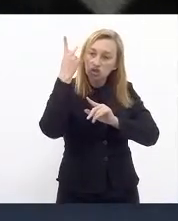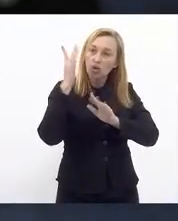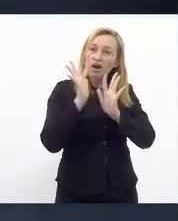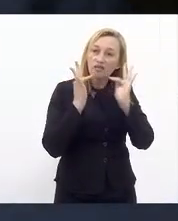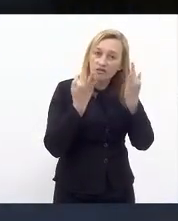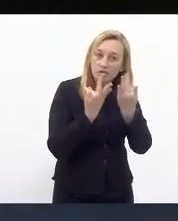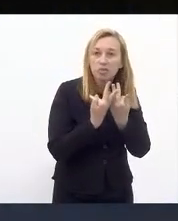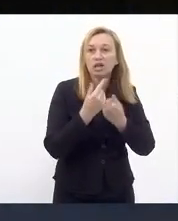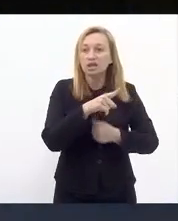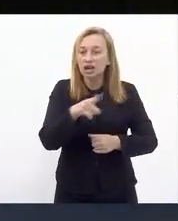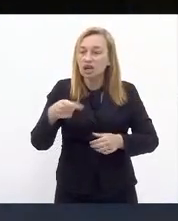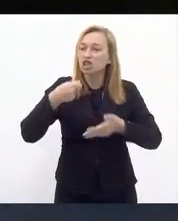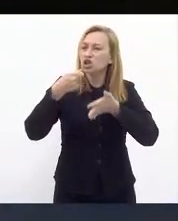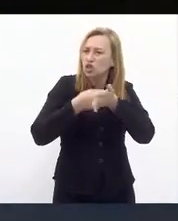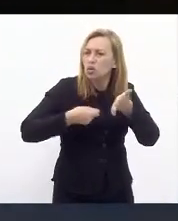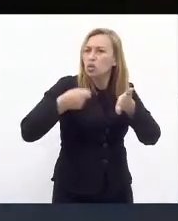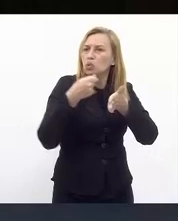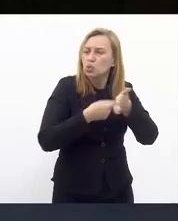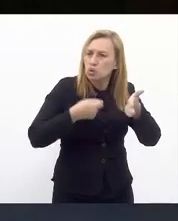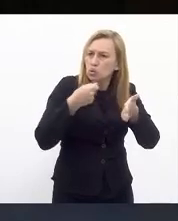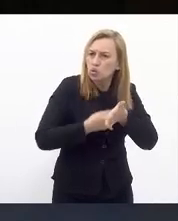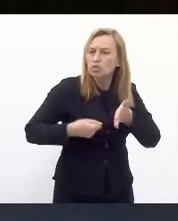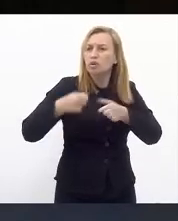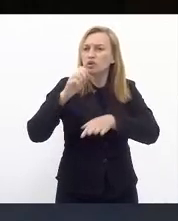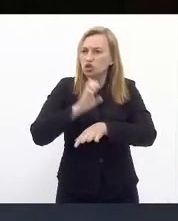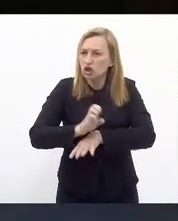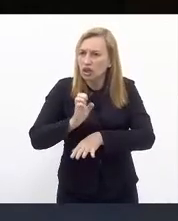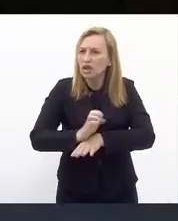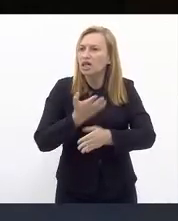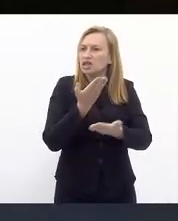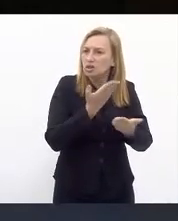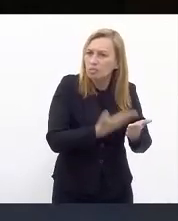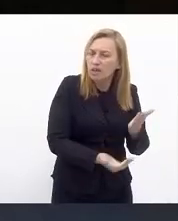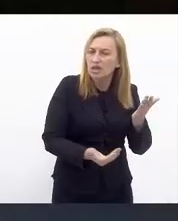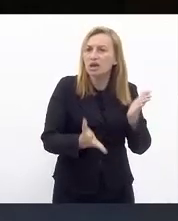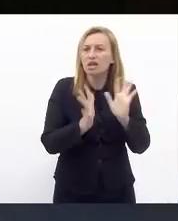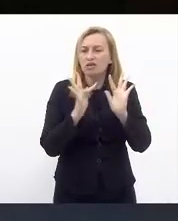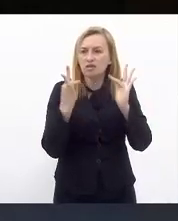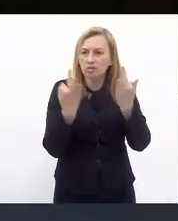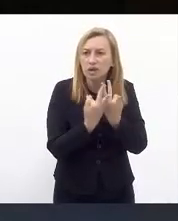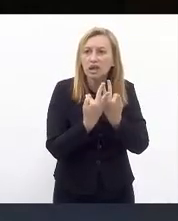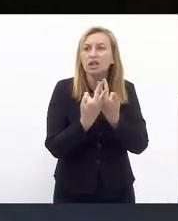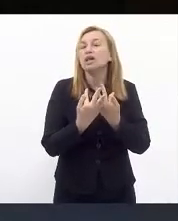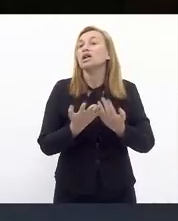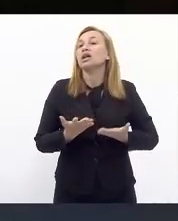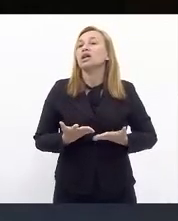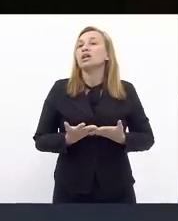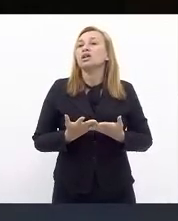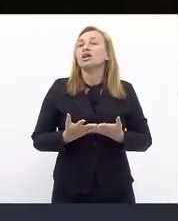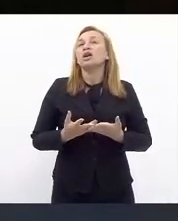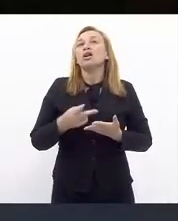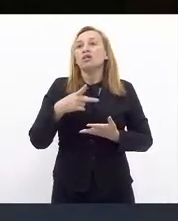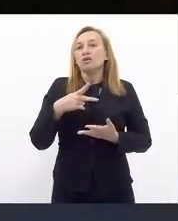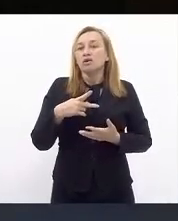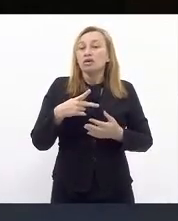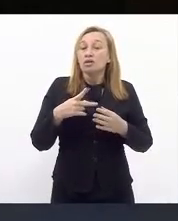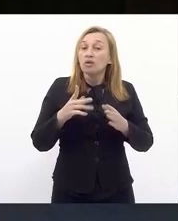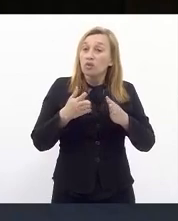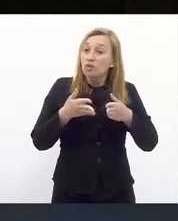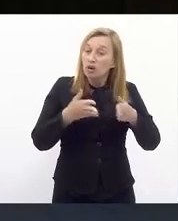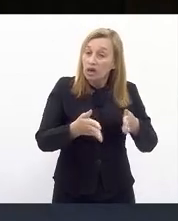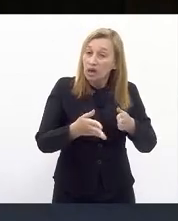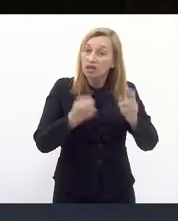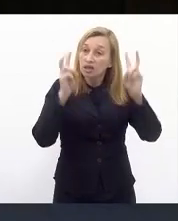daqueles que lutaram e lutam pelo Estado aqueles que perderam entes queridos enfim e eu fiz questão de apontar